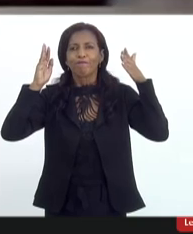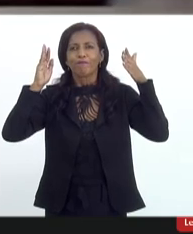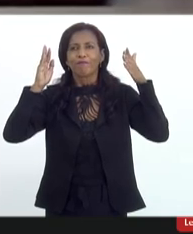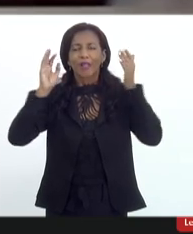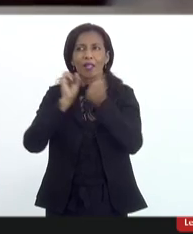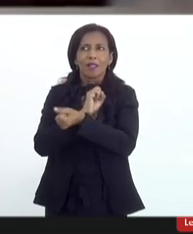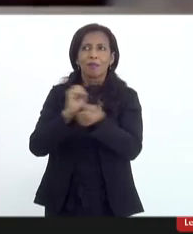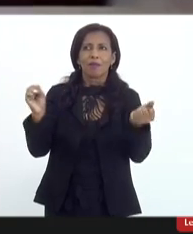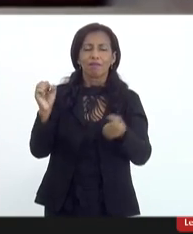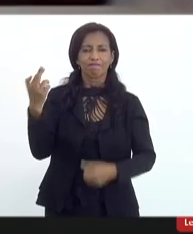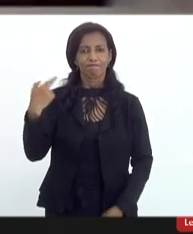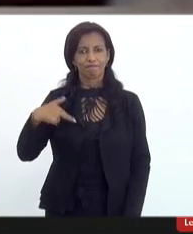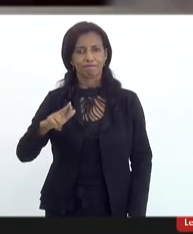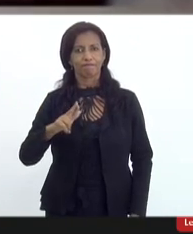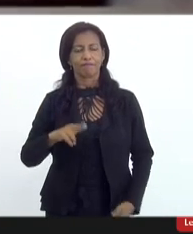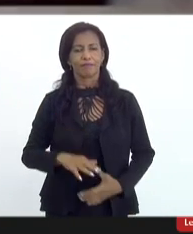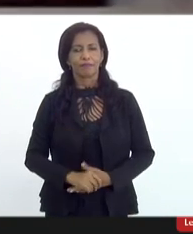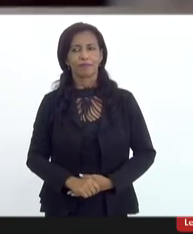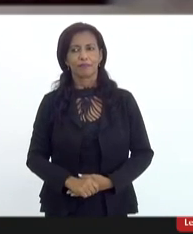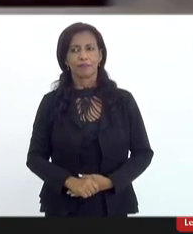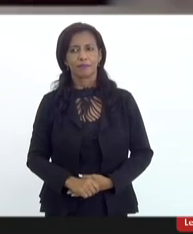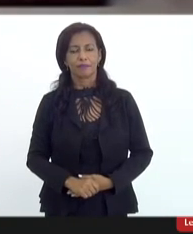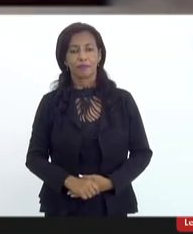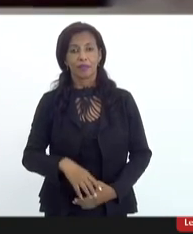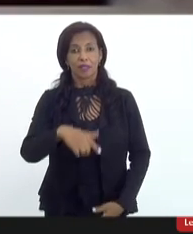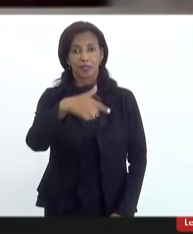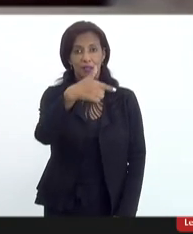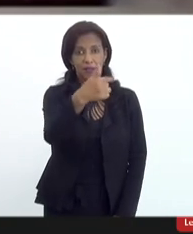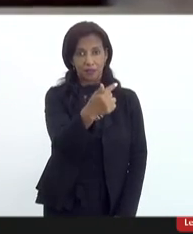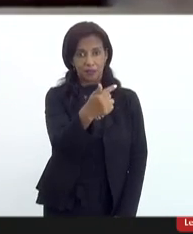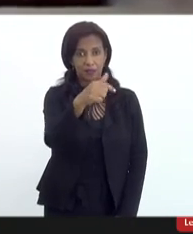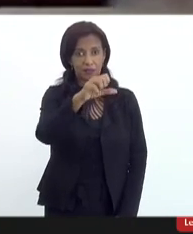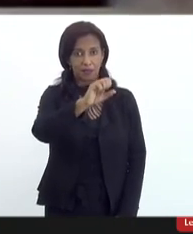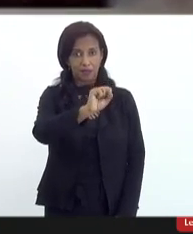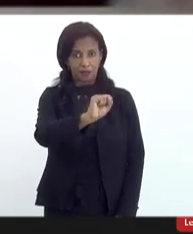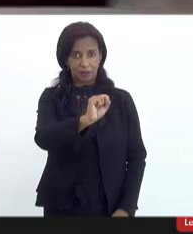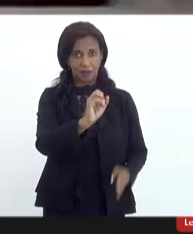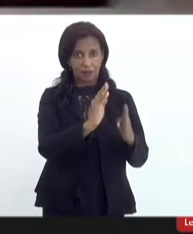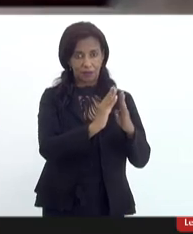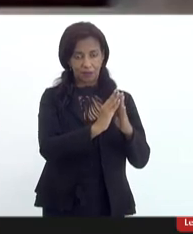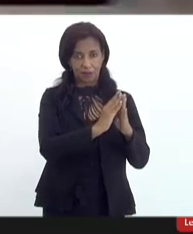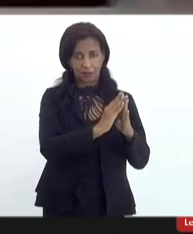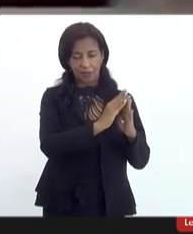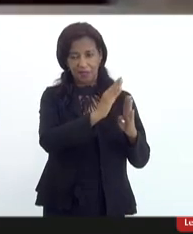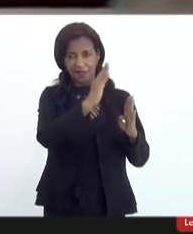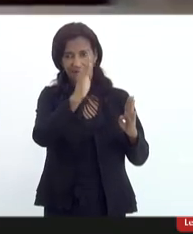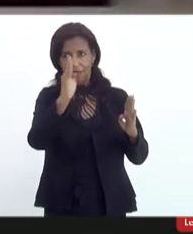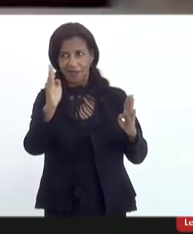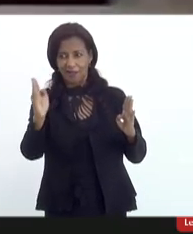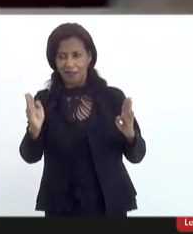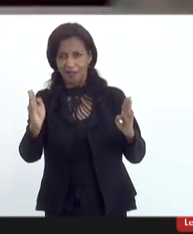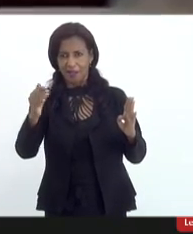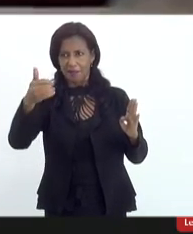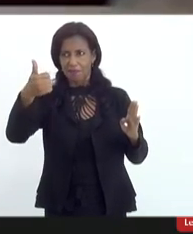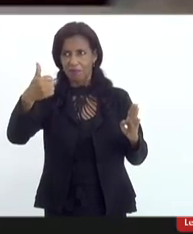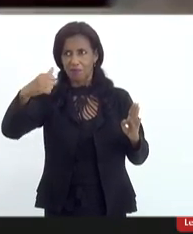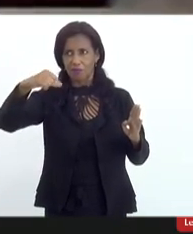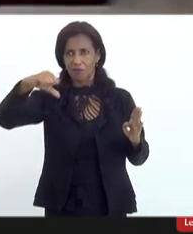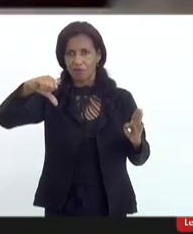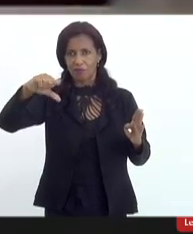liberdade religiosa. De 78, apenas em 88, a